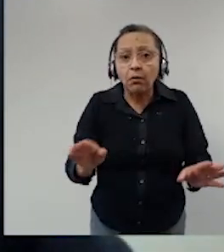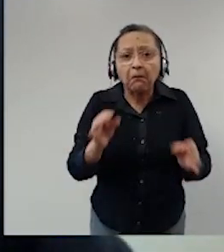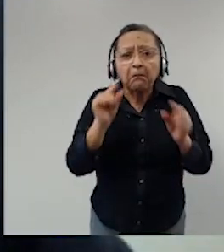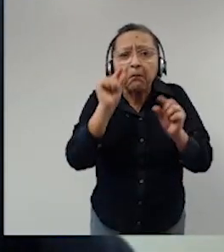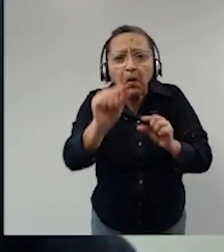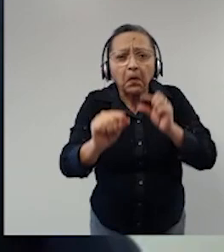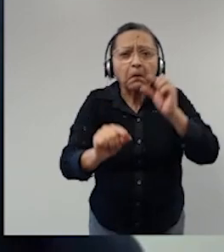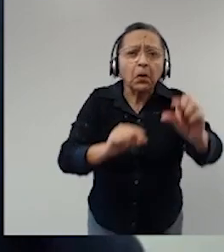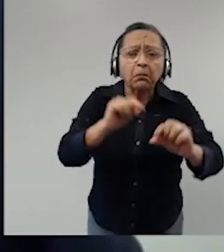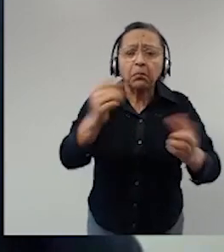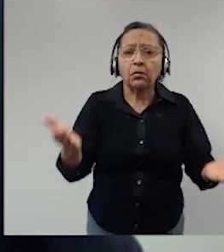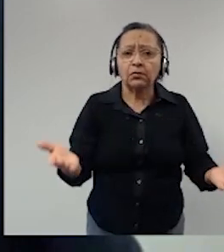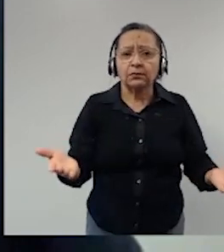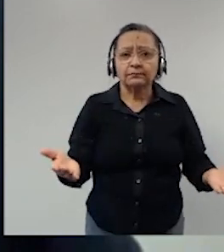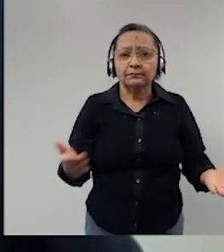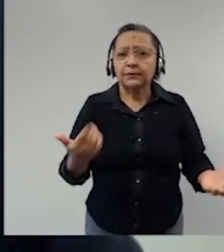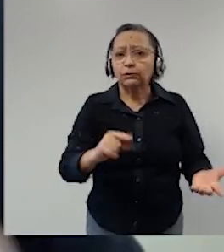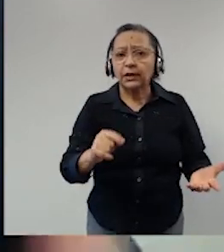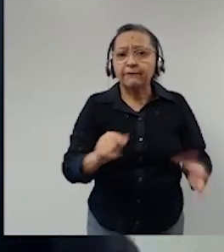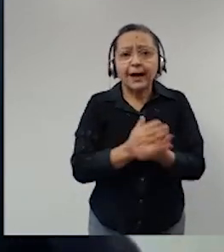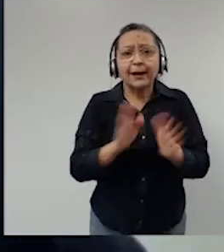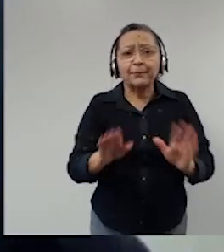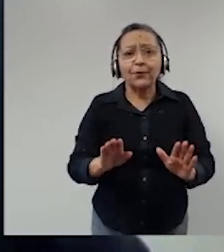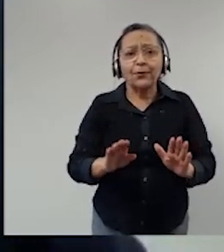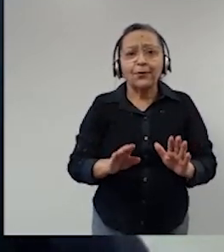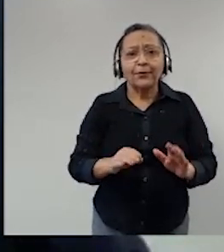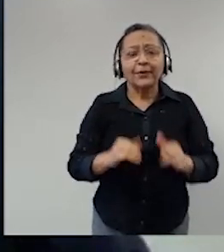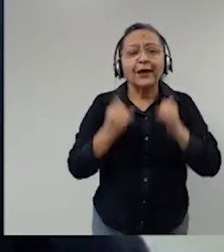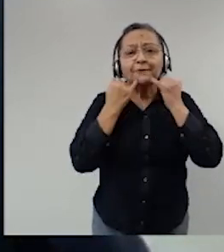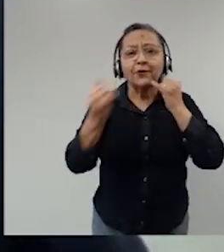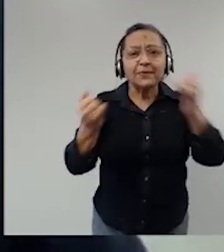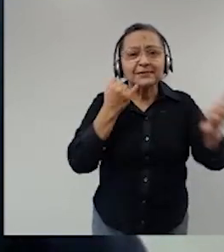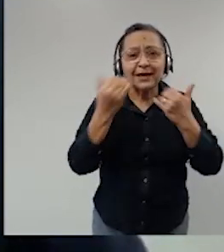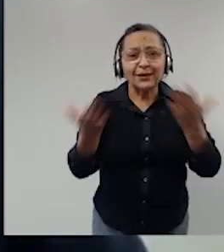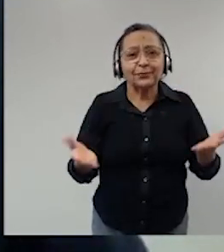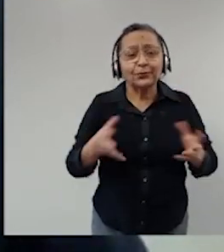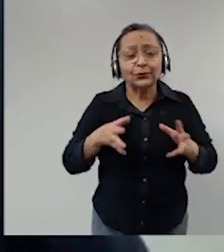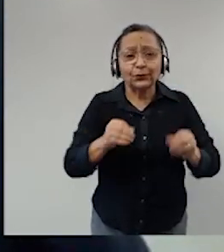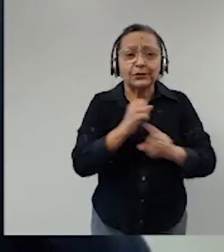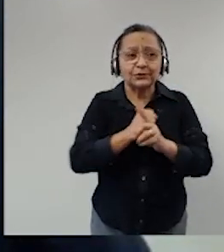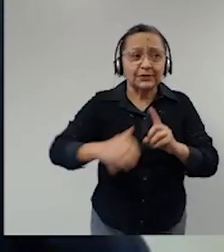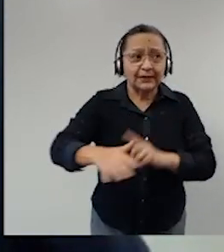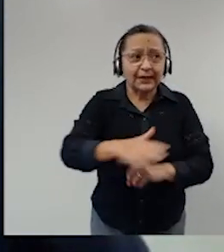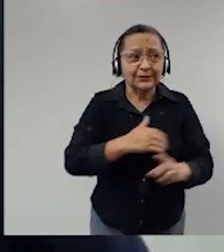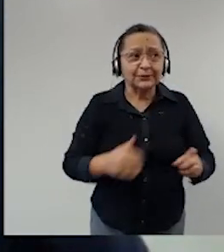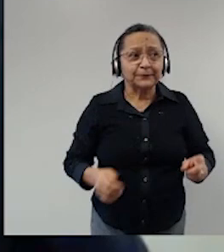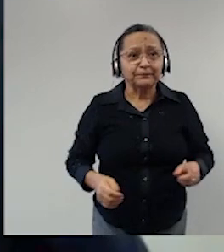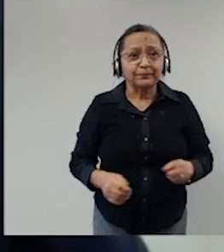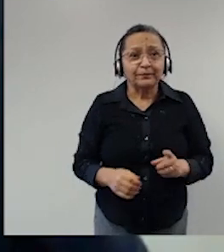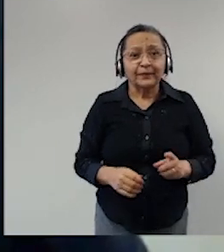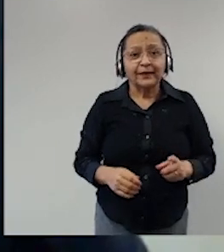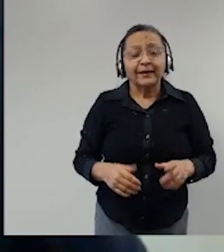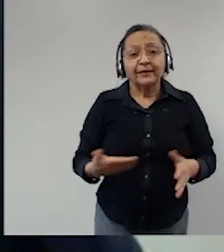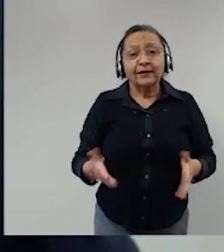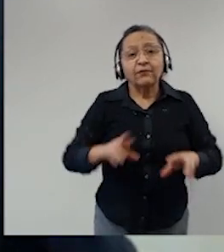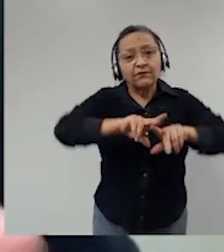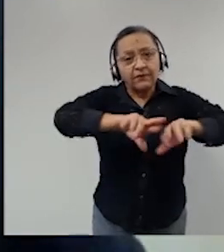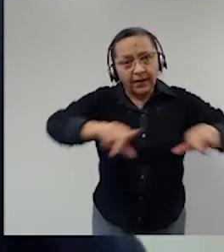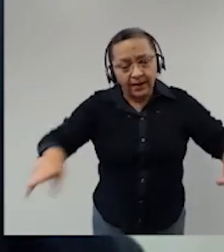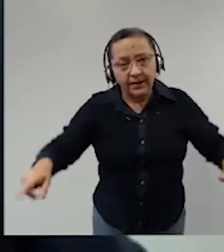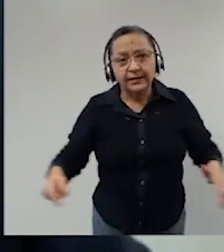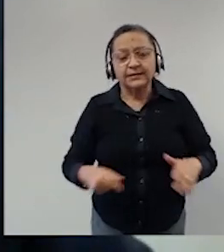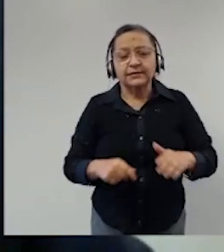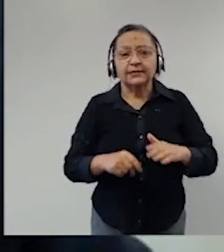e precisa da evolução da pandemia para o todo social, e várias entidades, já inclusive